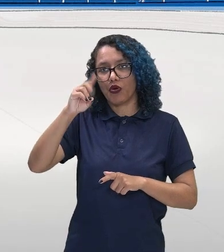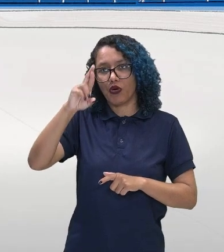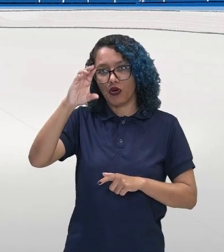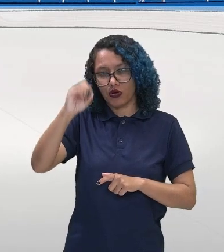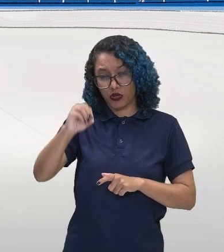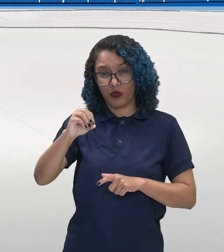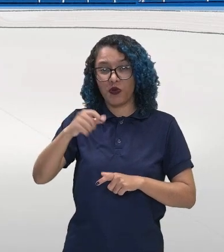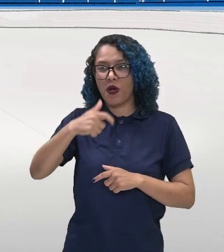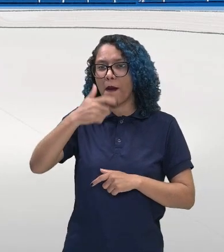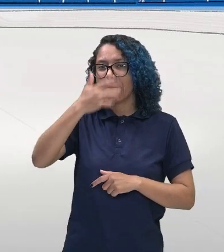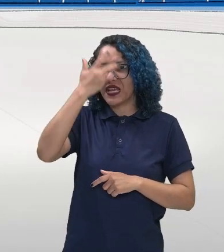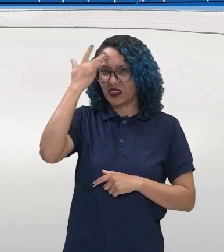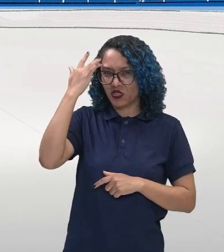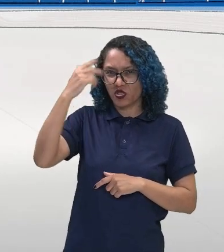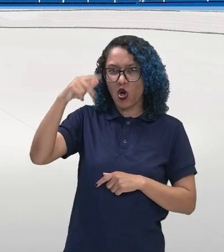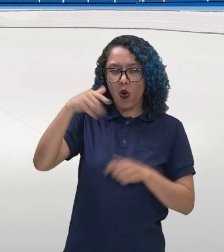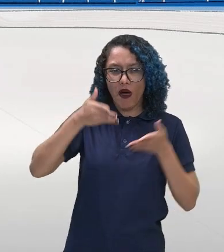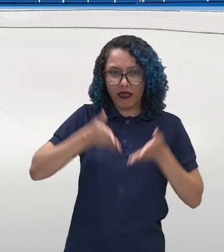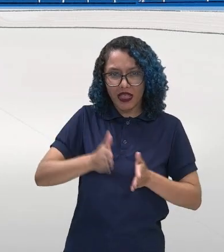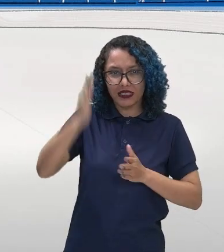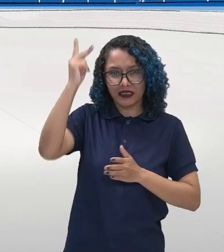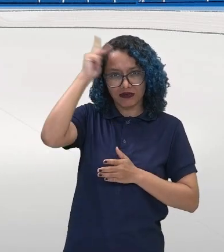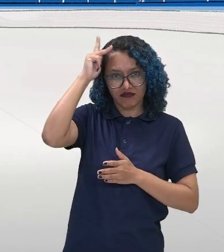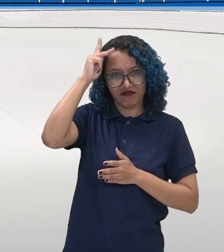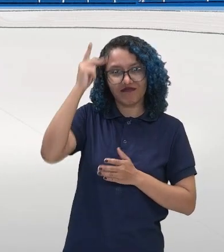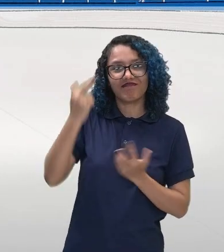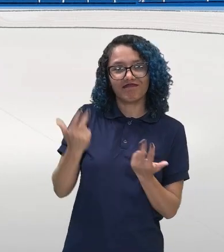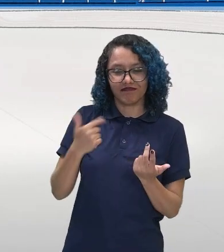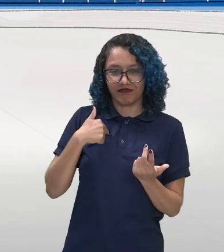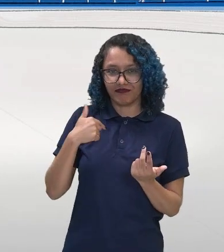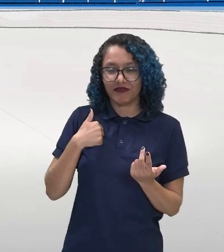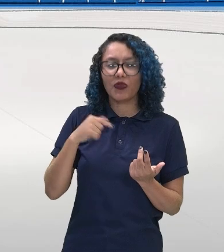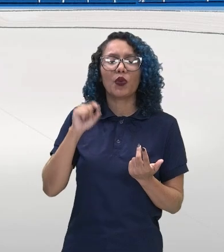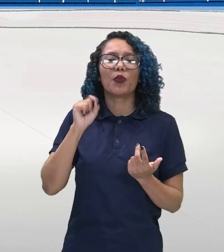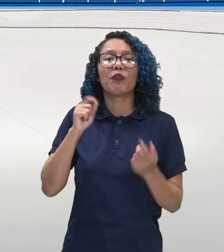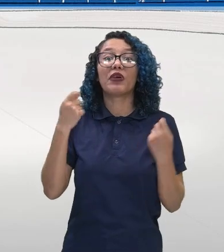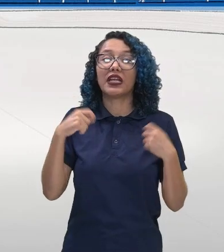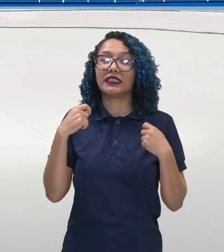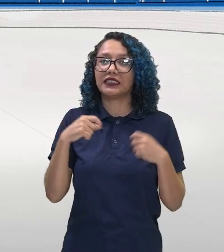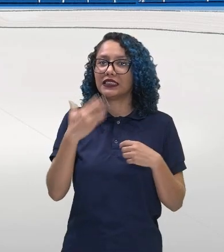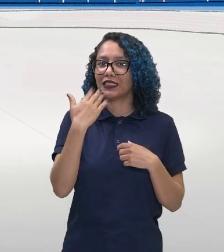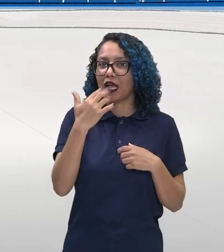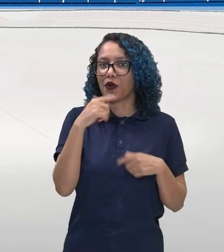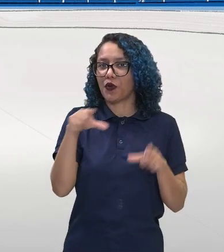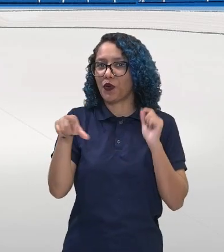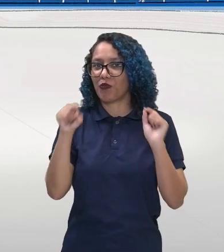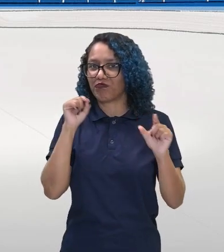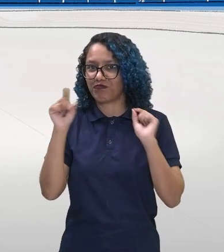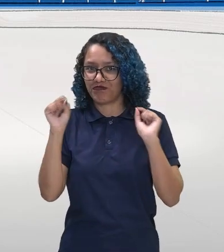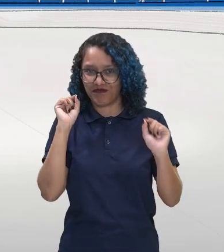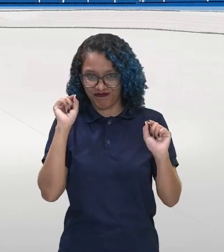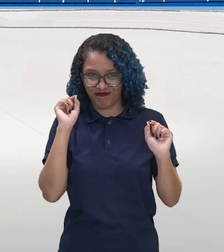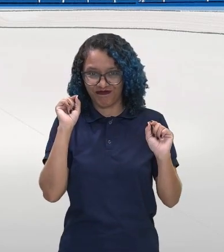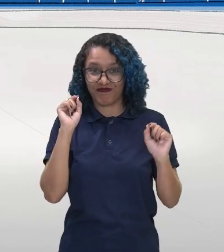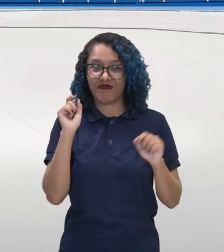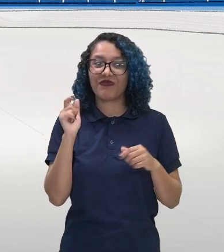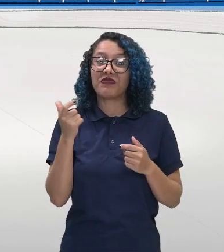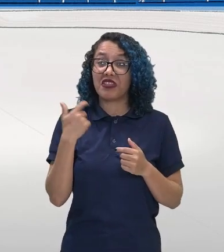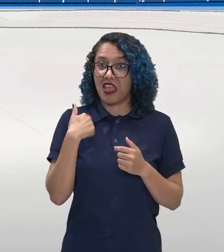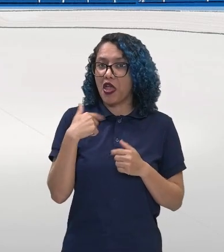a professora Lúcia, eu sou parentinense, aí você tem que escolher uma cor, certo? Professora Lúcia